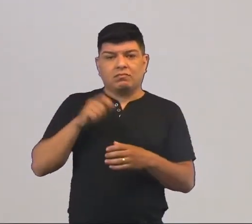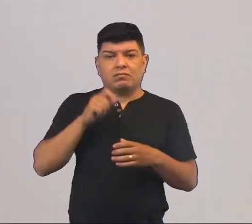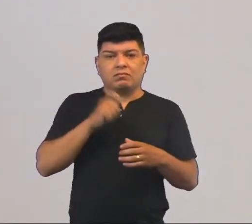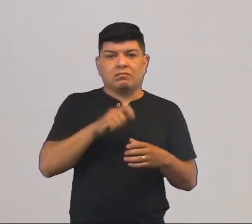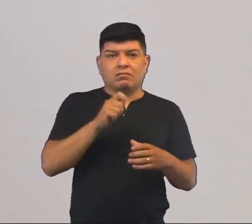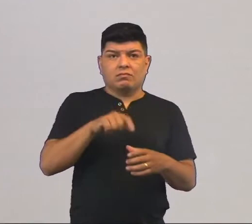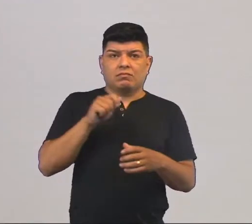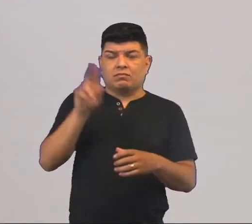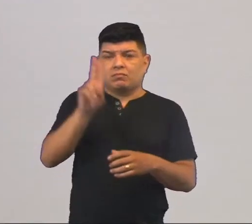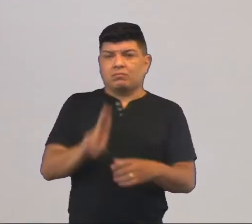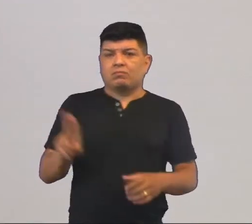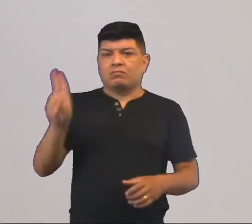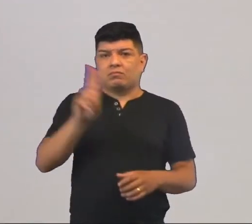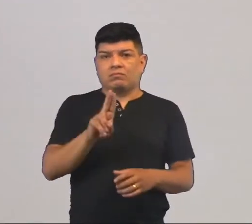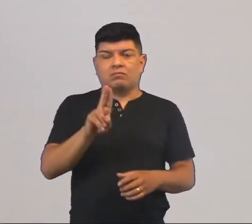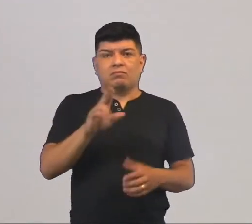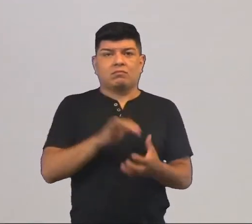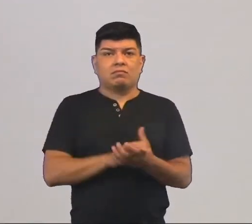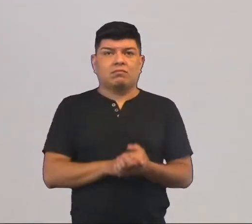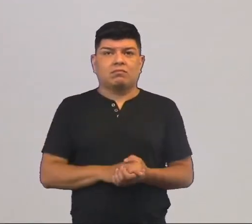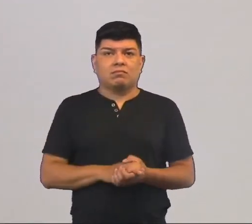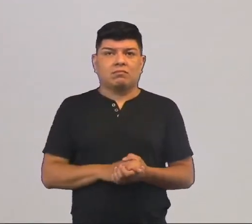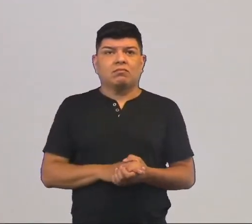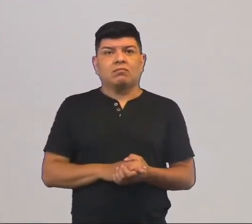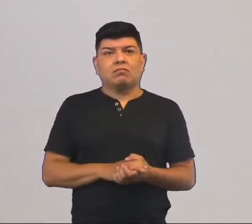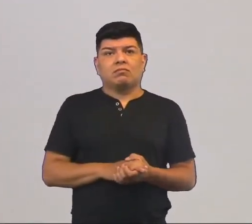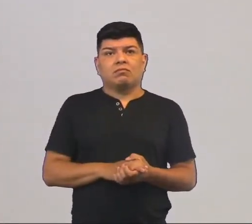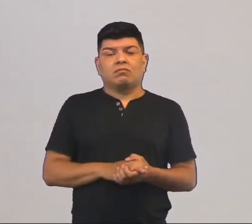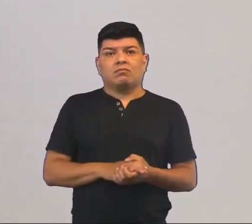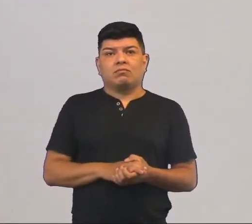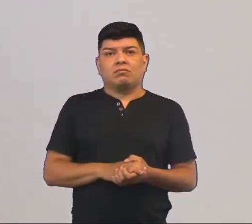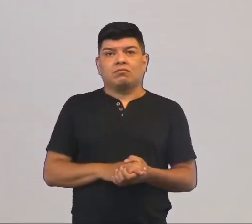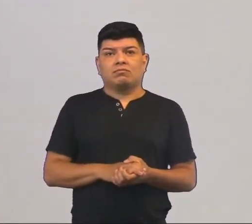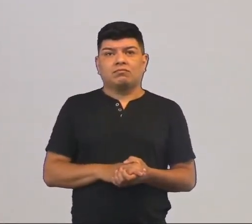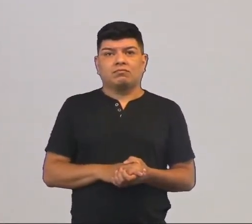vão utilizar o desmatamento, eles vão